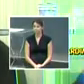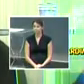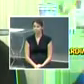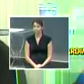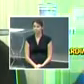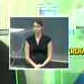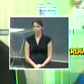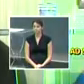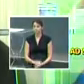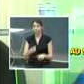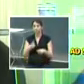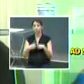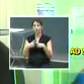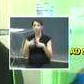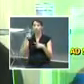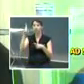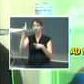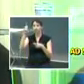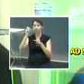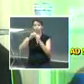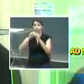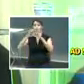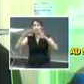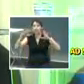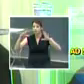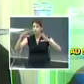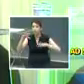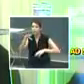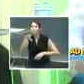O Deus do milagre é aquele que pega a tua vida.